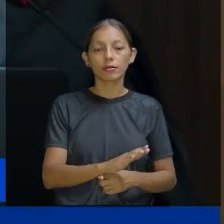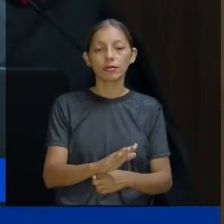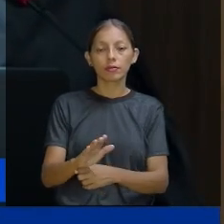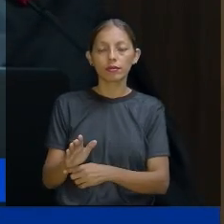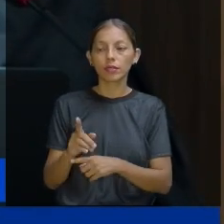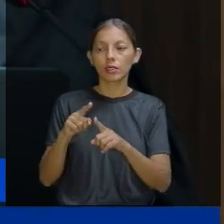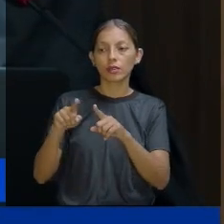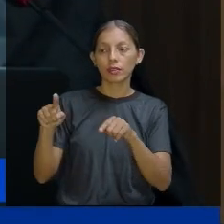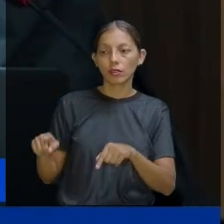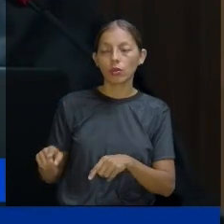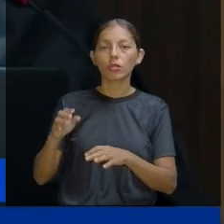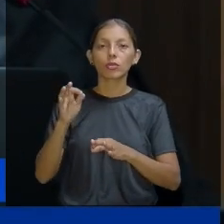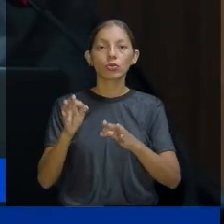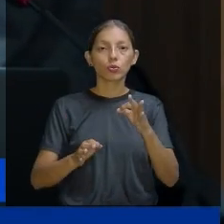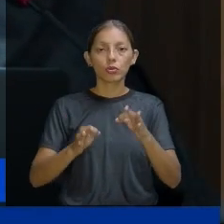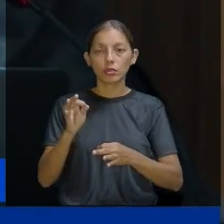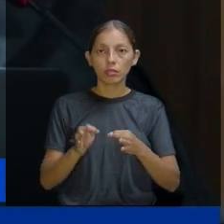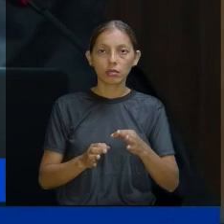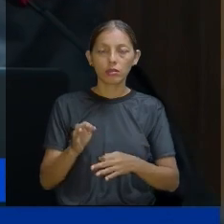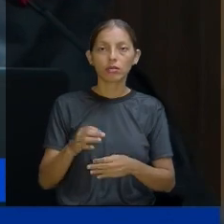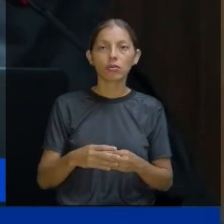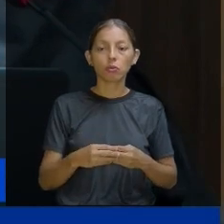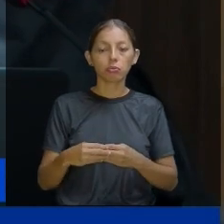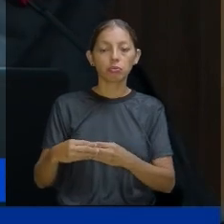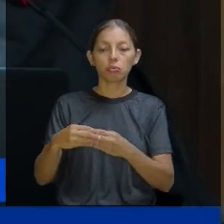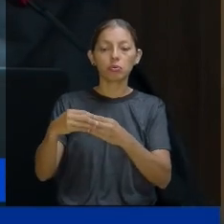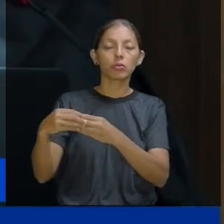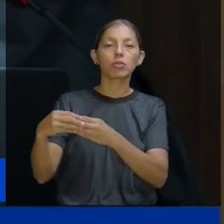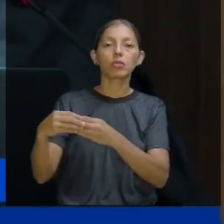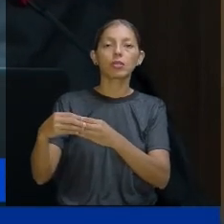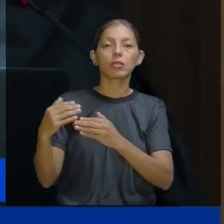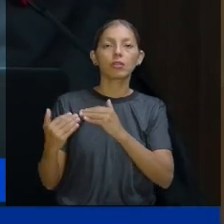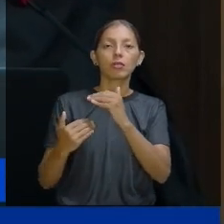na ponta, na condução do processo